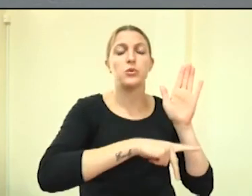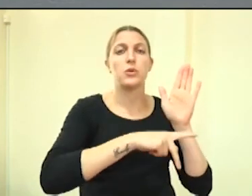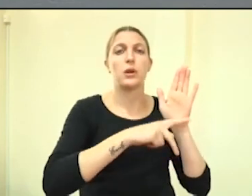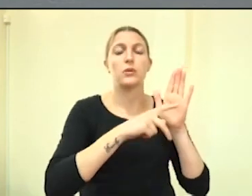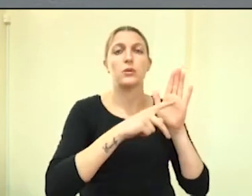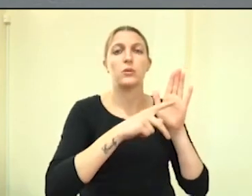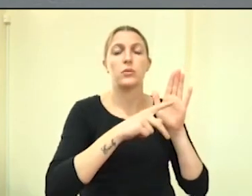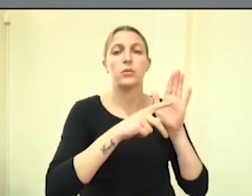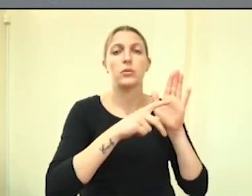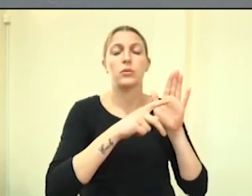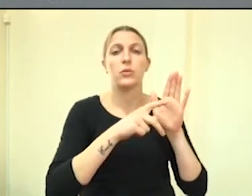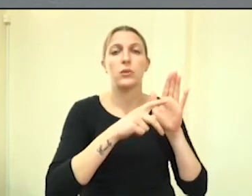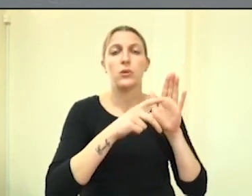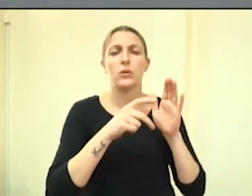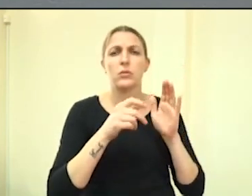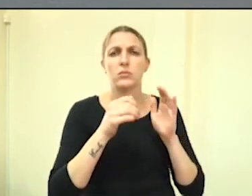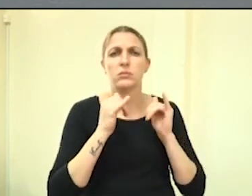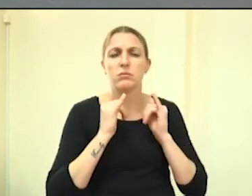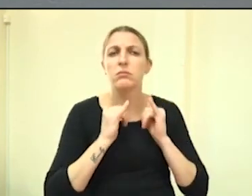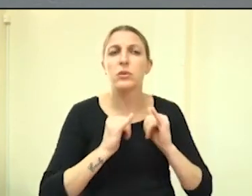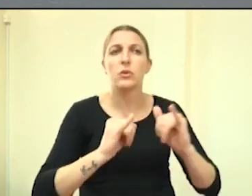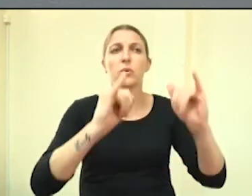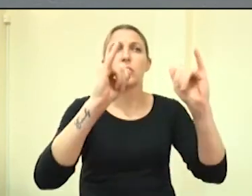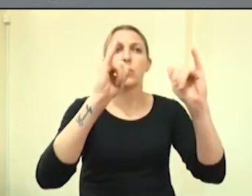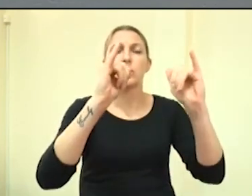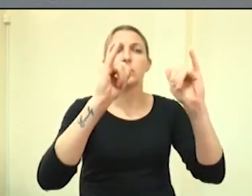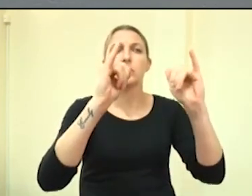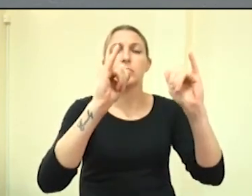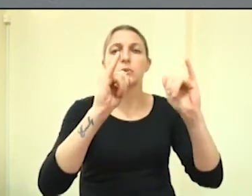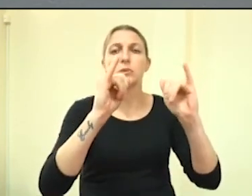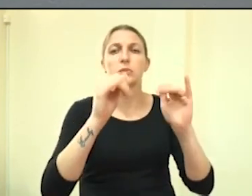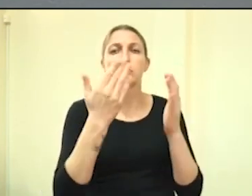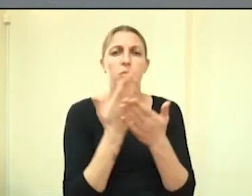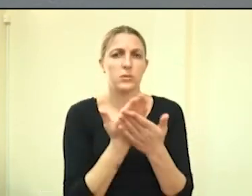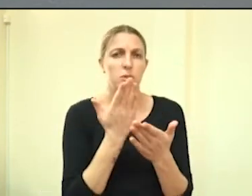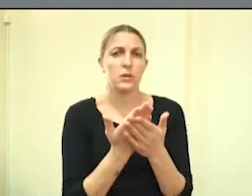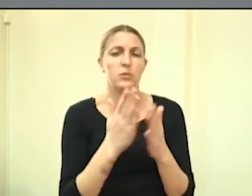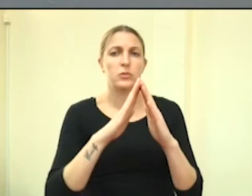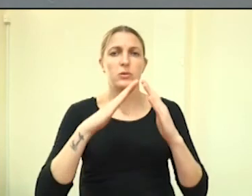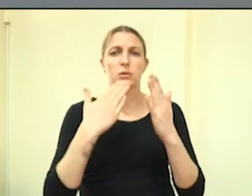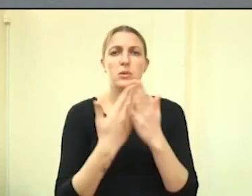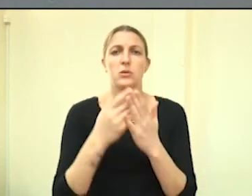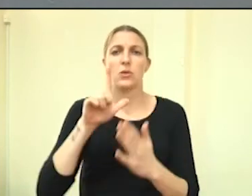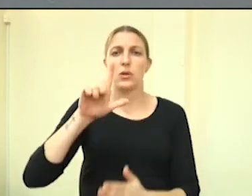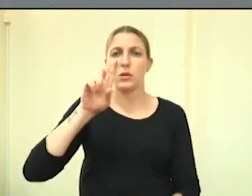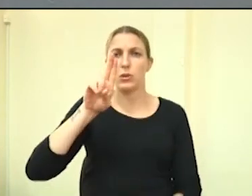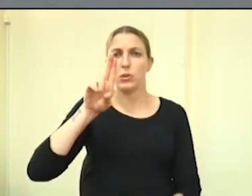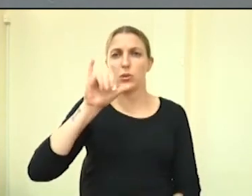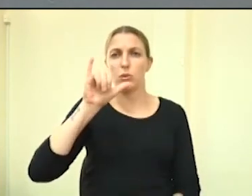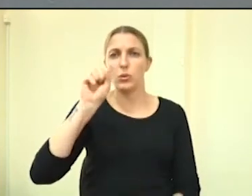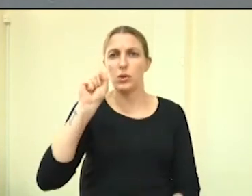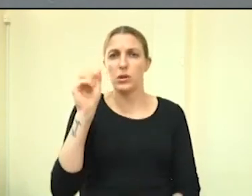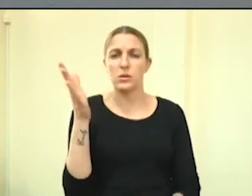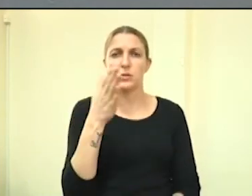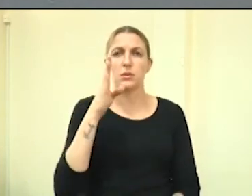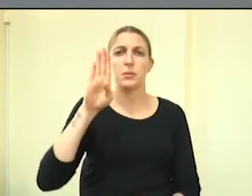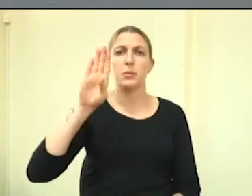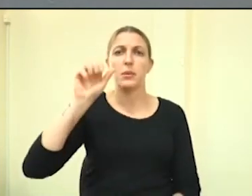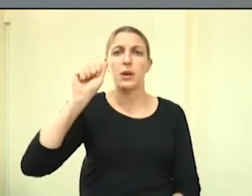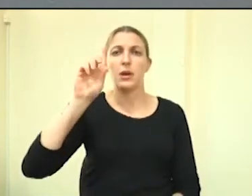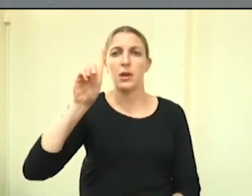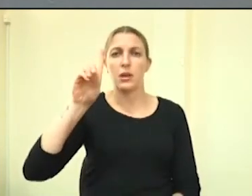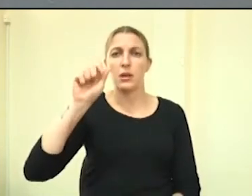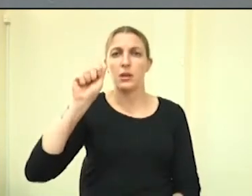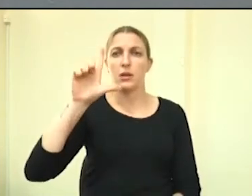dos estudantes da Escola Luiz Badalotti, localizado no bairro Atlântico, onde prevê o acesso dos alunos do transporte à escola pelos fundos